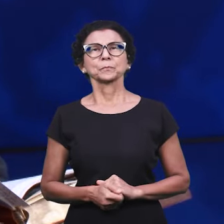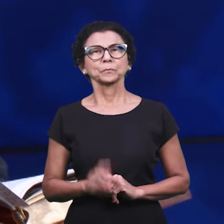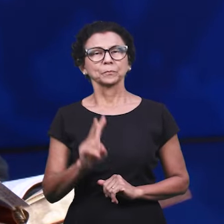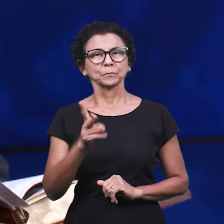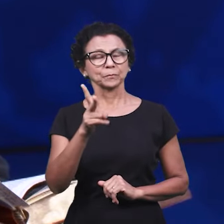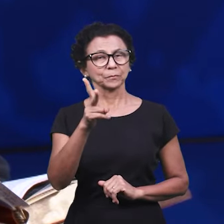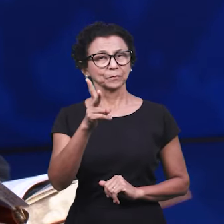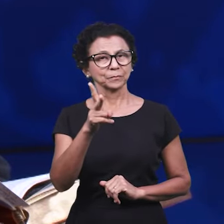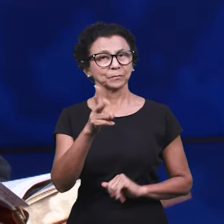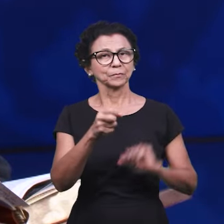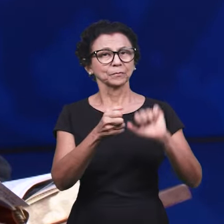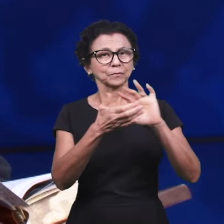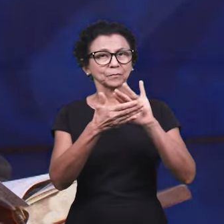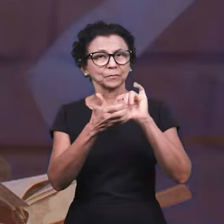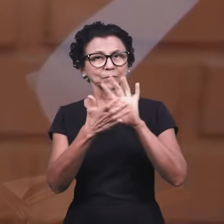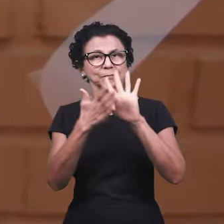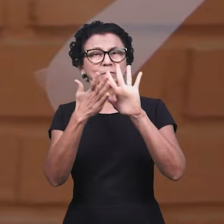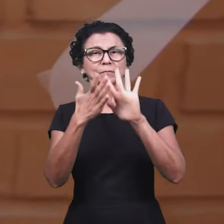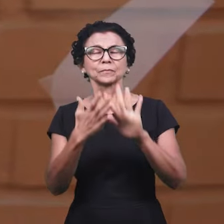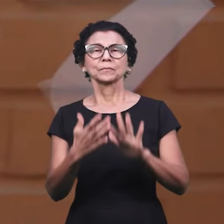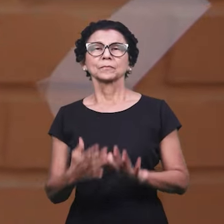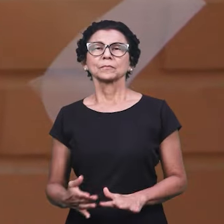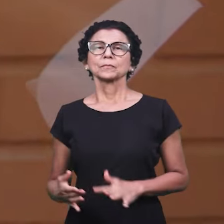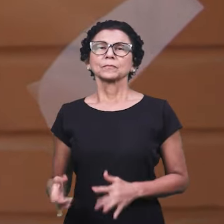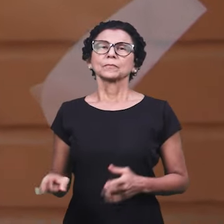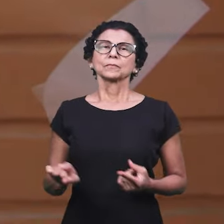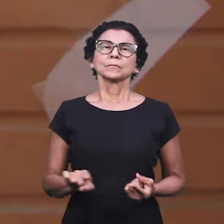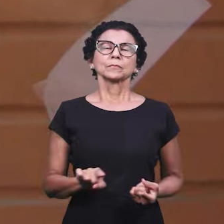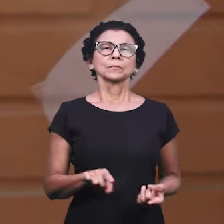louvar, estar louvando ao nome do Senhor.